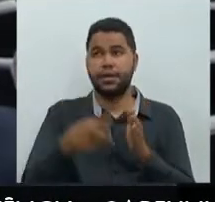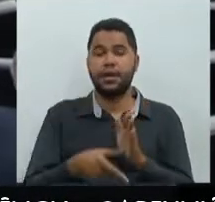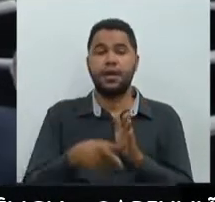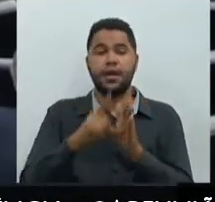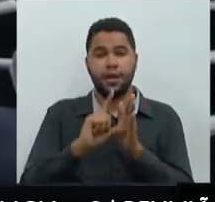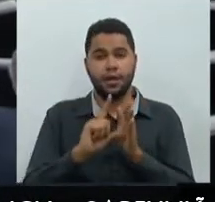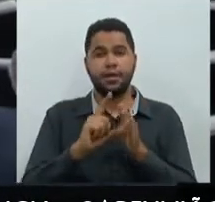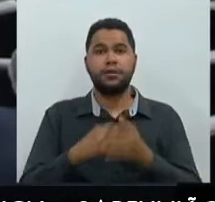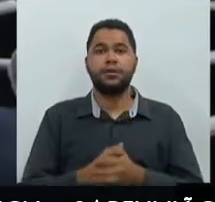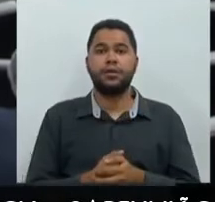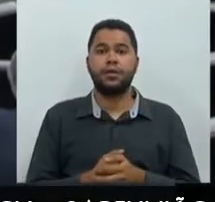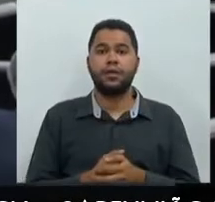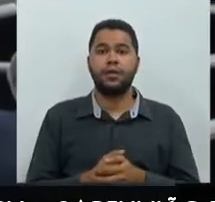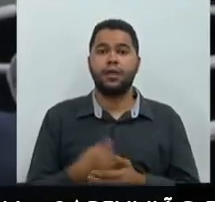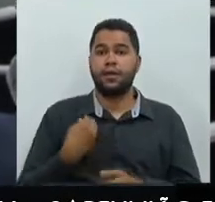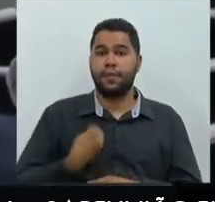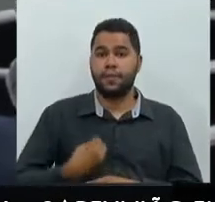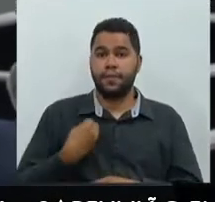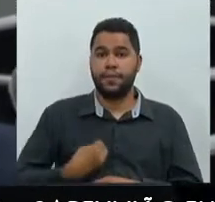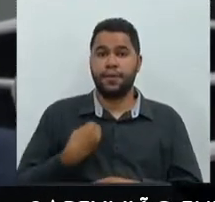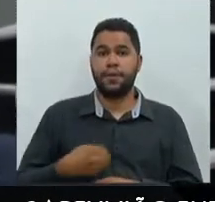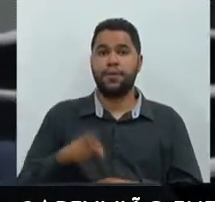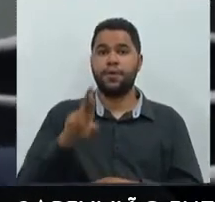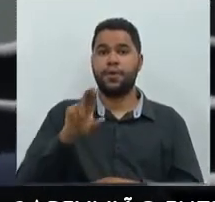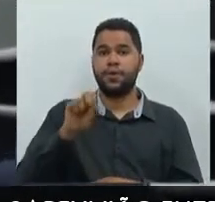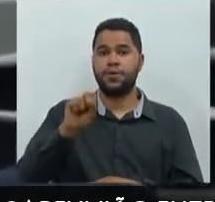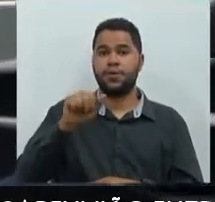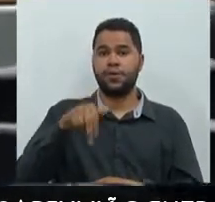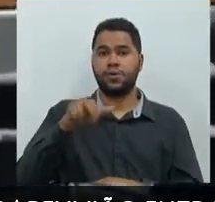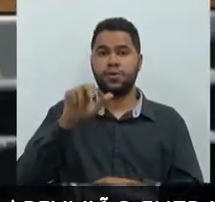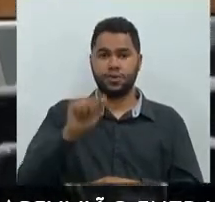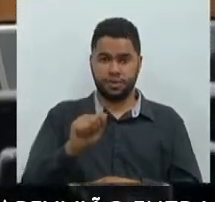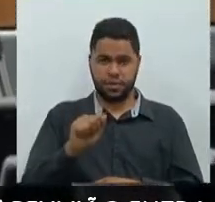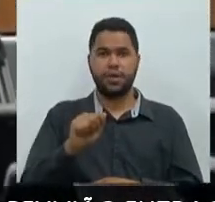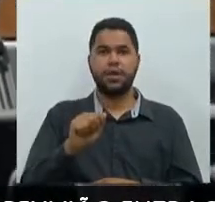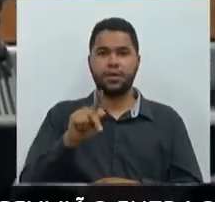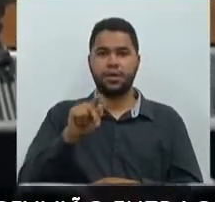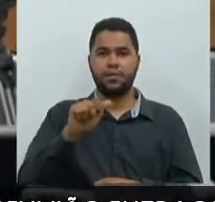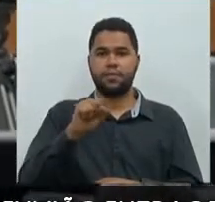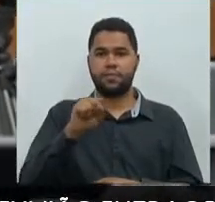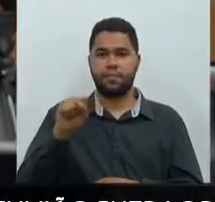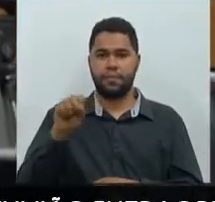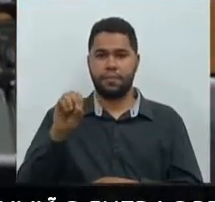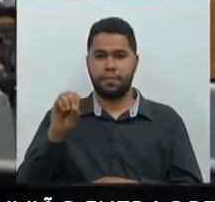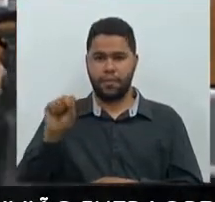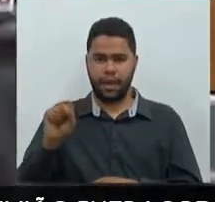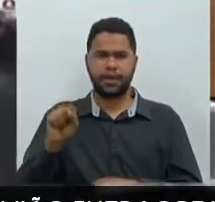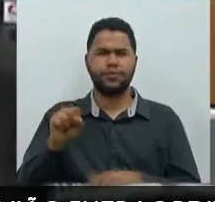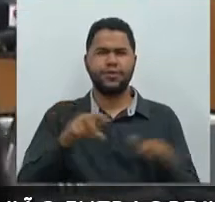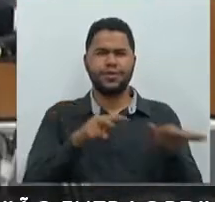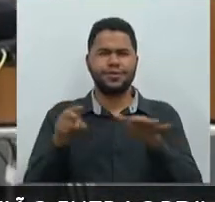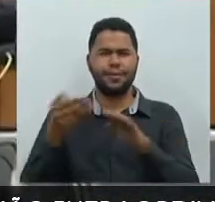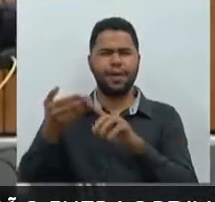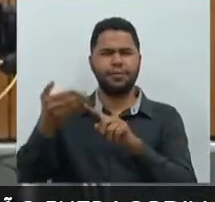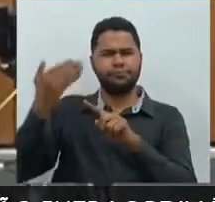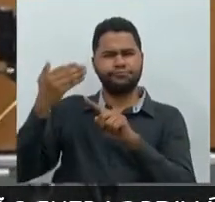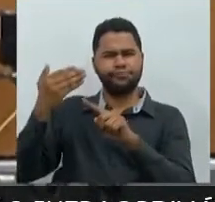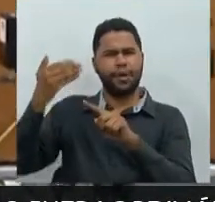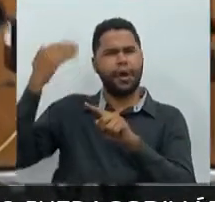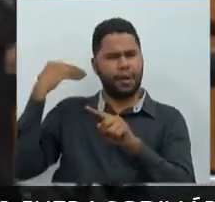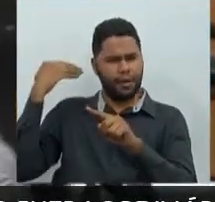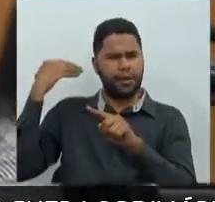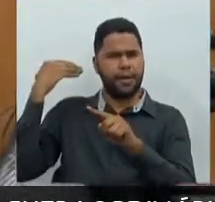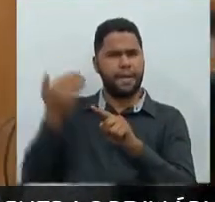próxima fala, das presenças, né, da Rosana Bastos, está aqui a Rosana. Rosana, na semana retrasada, né, Rosal, passada,